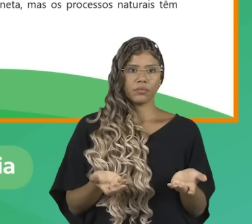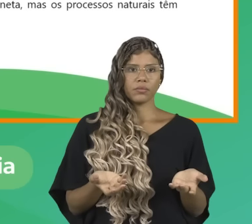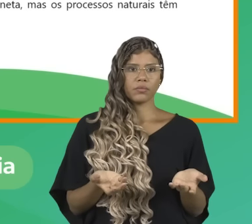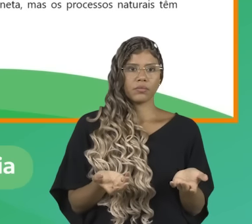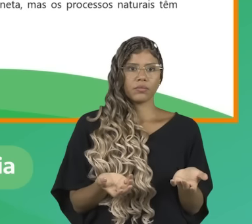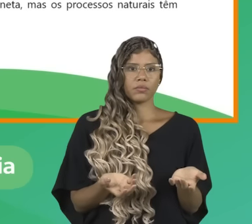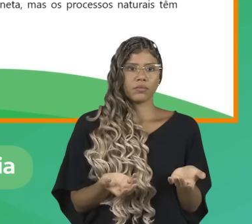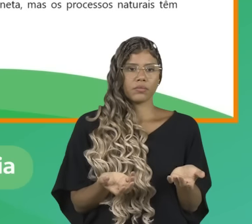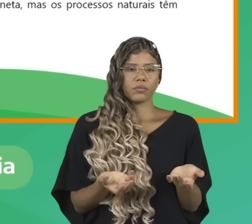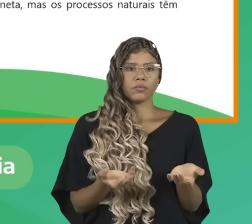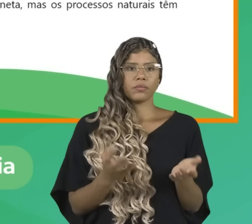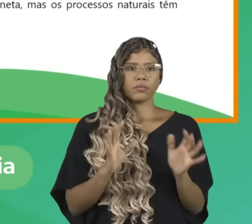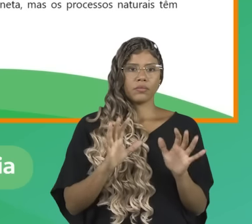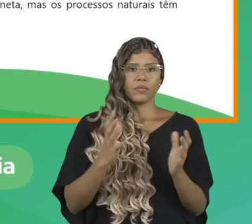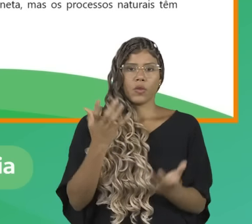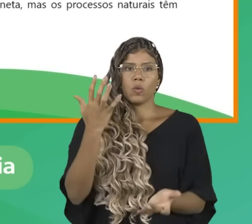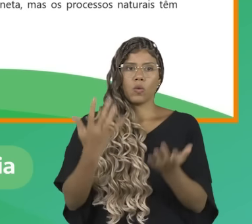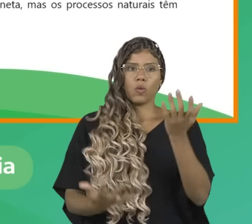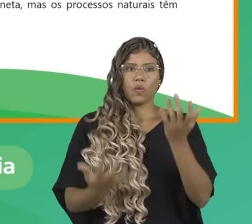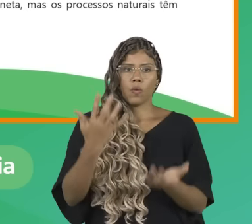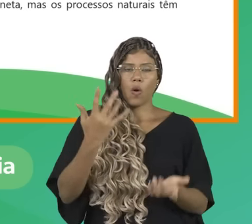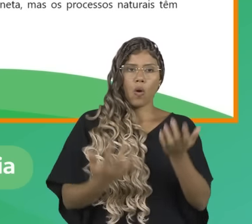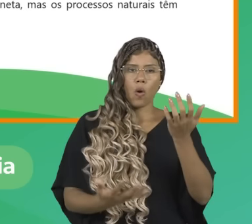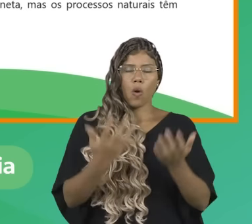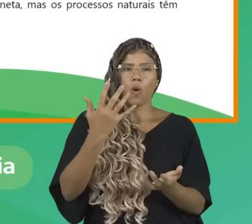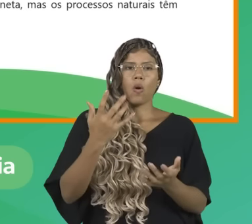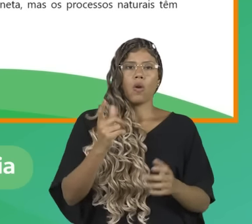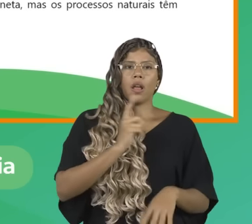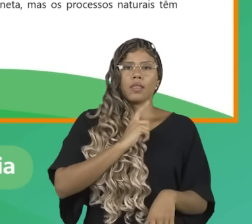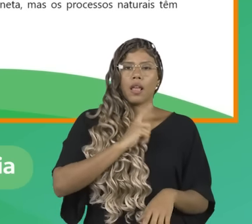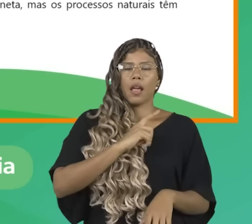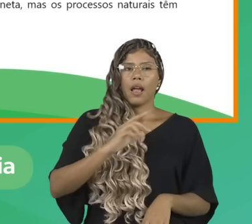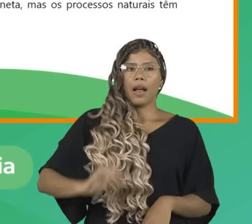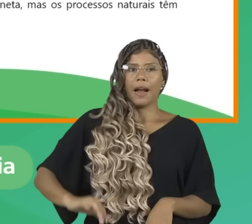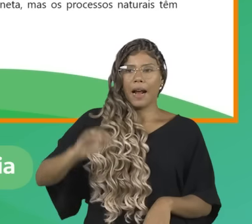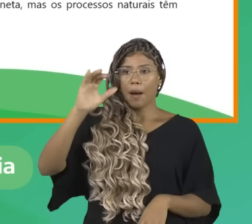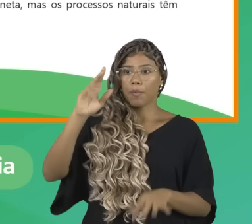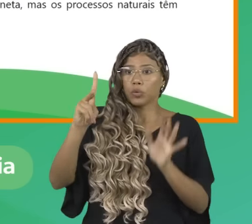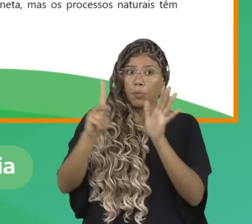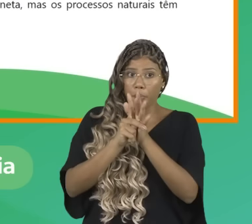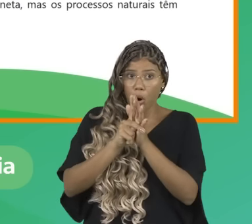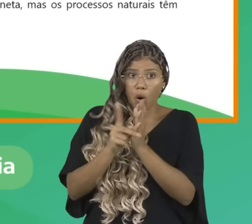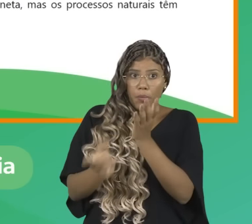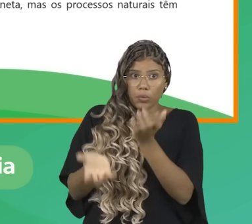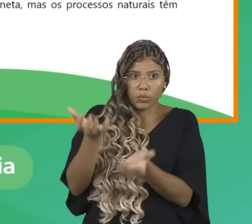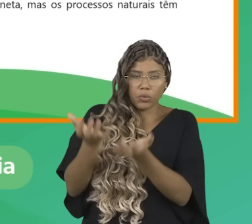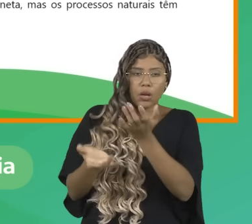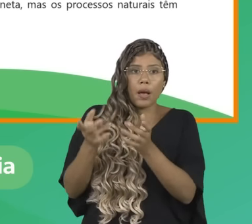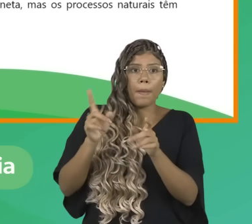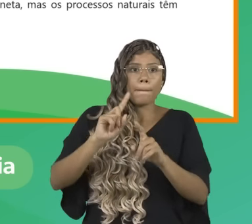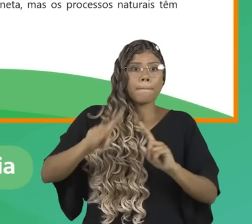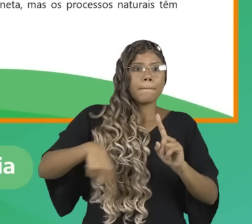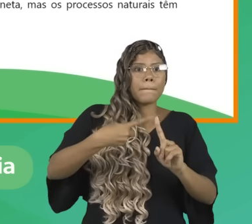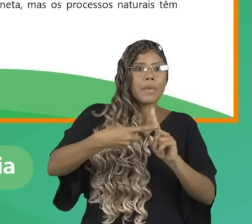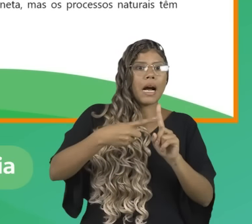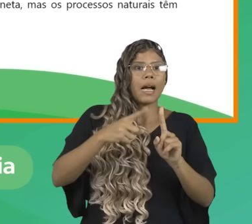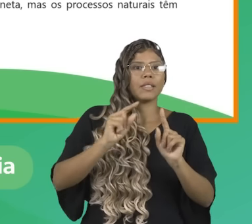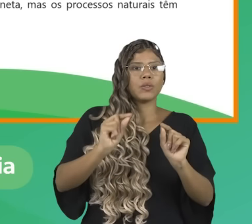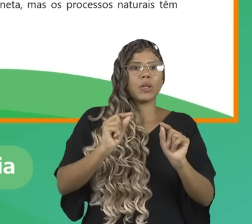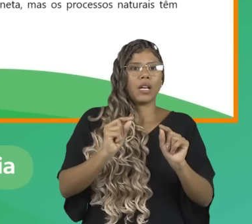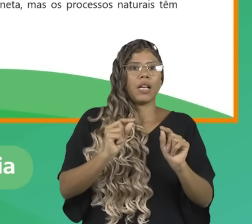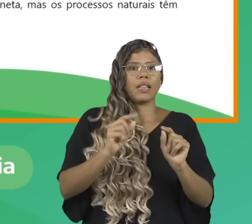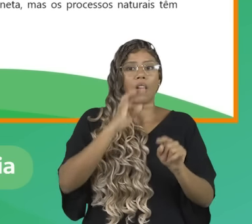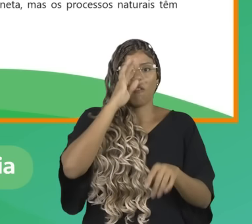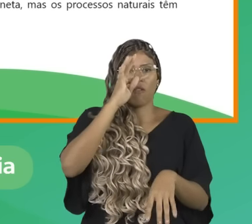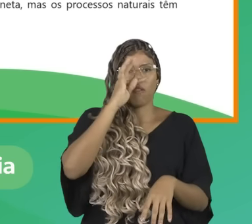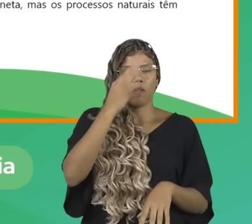só está liberando gás carbônico da queima da superfície do material em si, mas da estrutura, inclusive, do carbono que ele já havia retido antes.